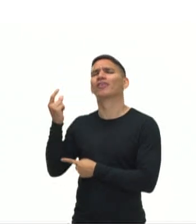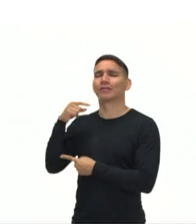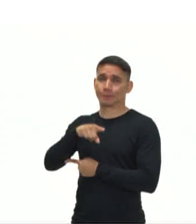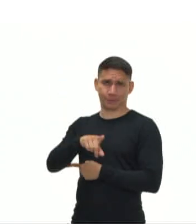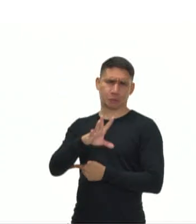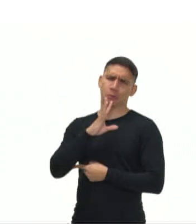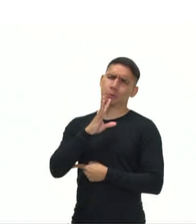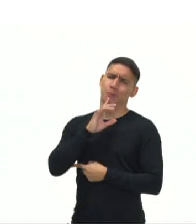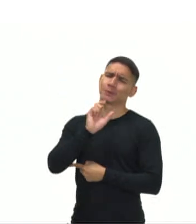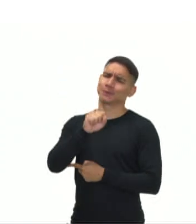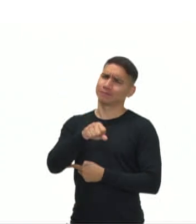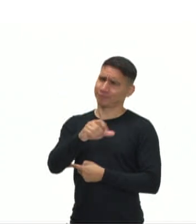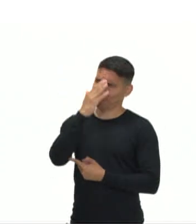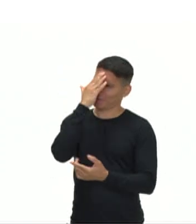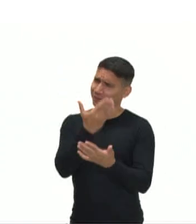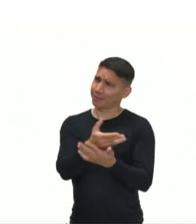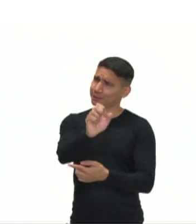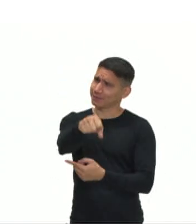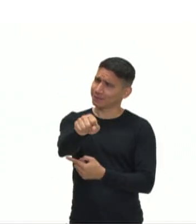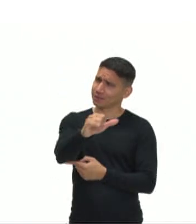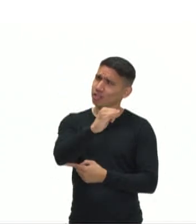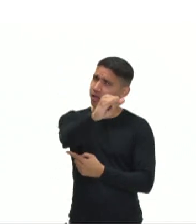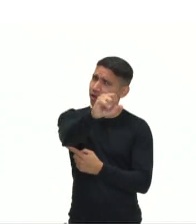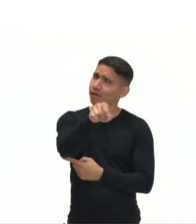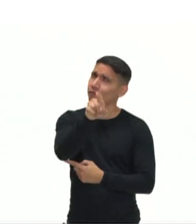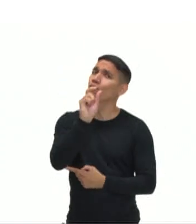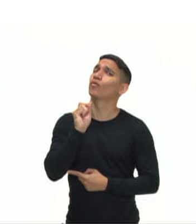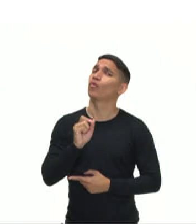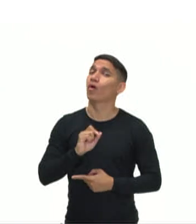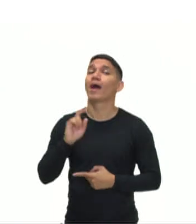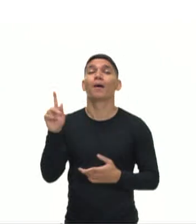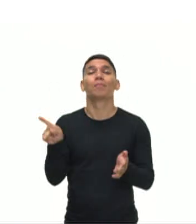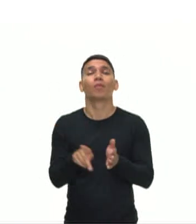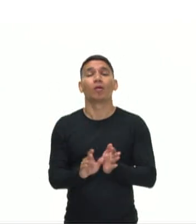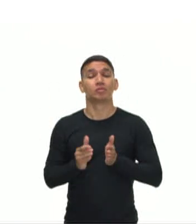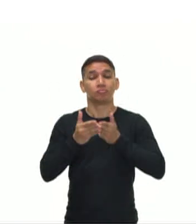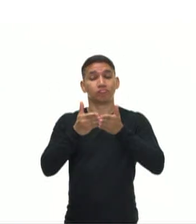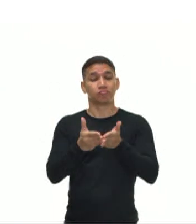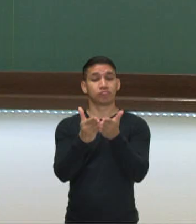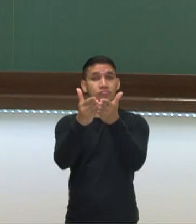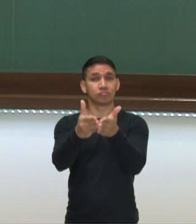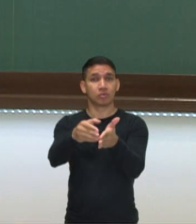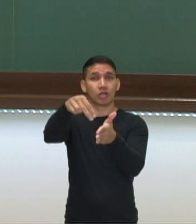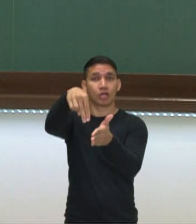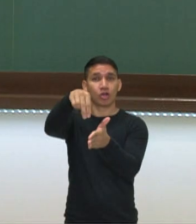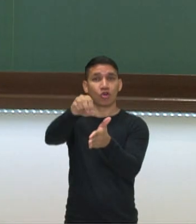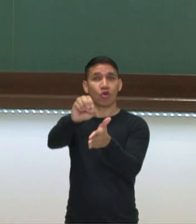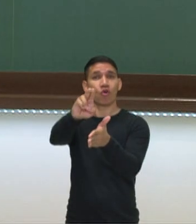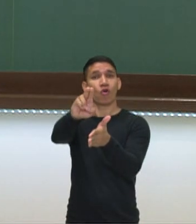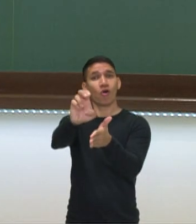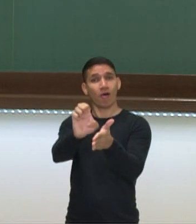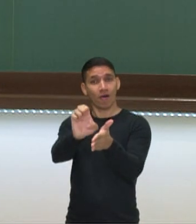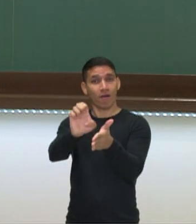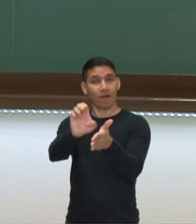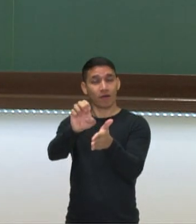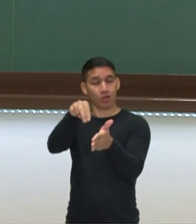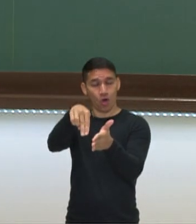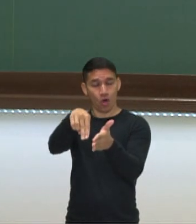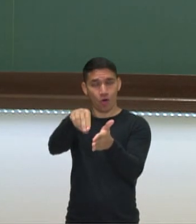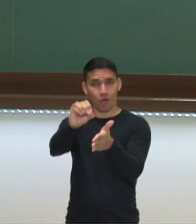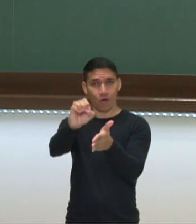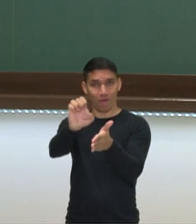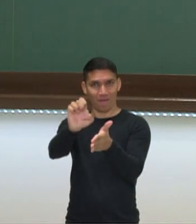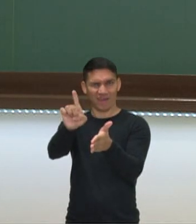você conhece. Você já deve ter ouvido falar da história da Arca de Noé. O que chama atenção nessa história?